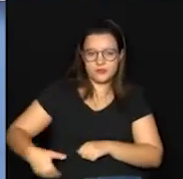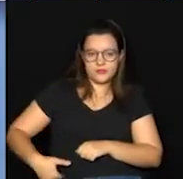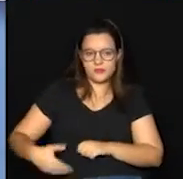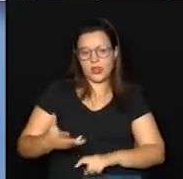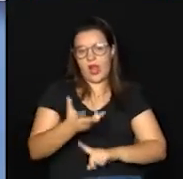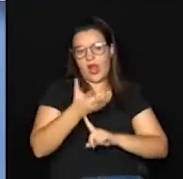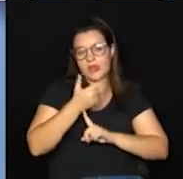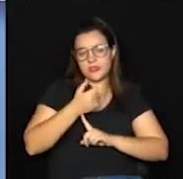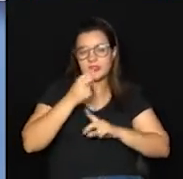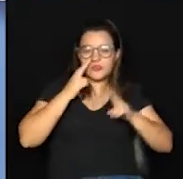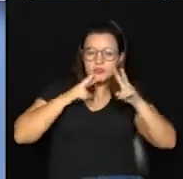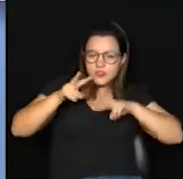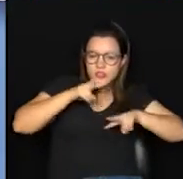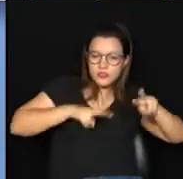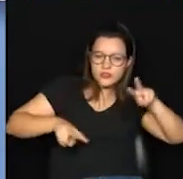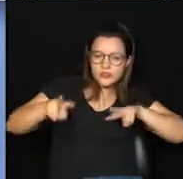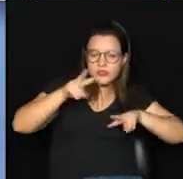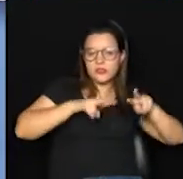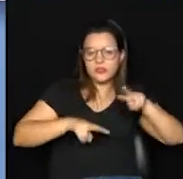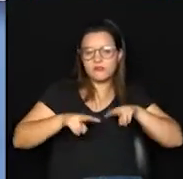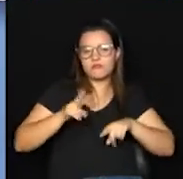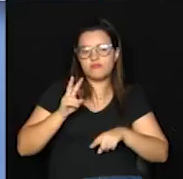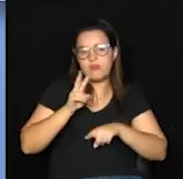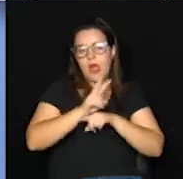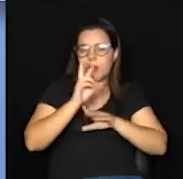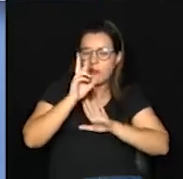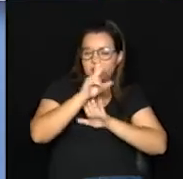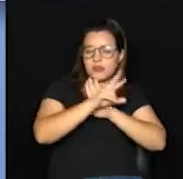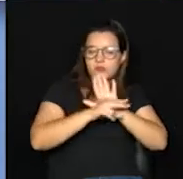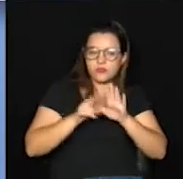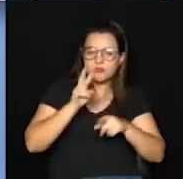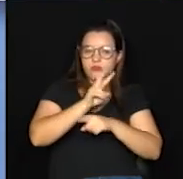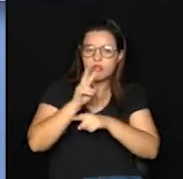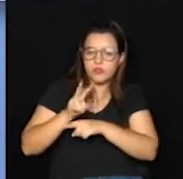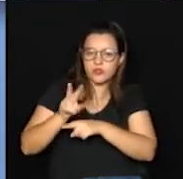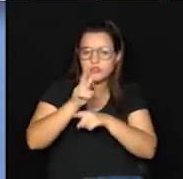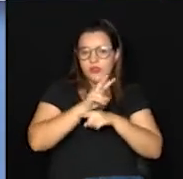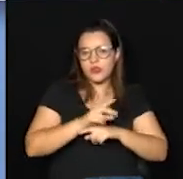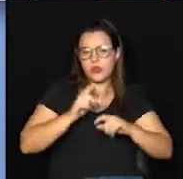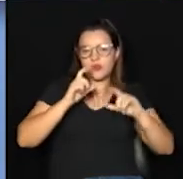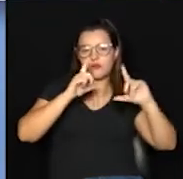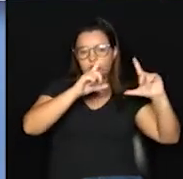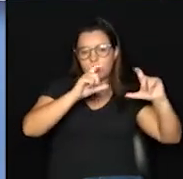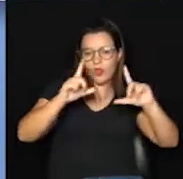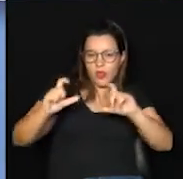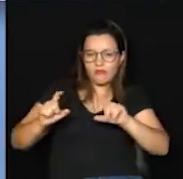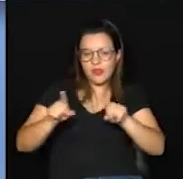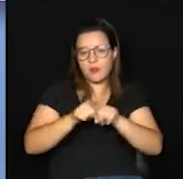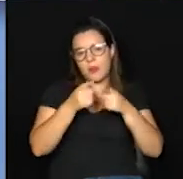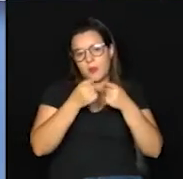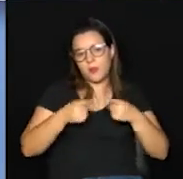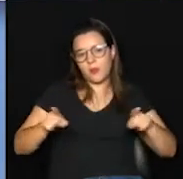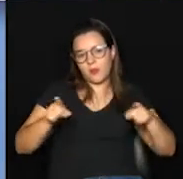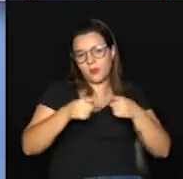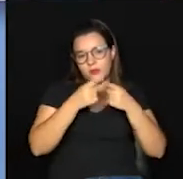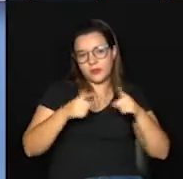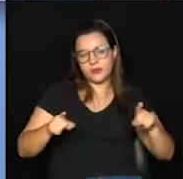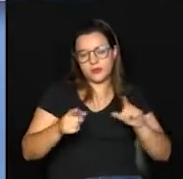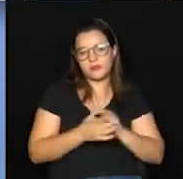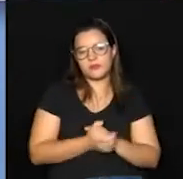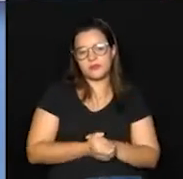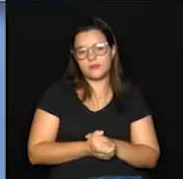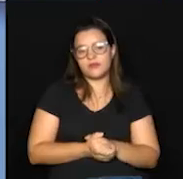artes visuais, preservação e conservação fotográfica e de música. Nós temos o